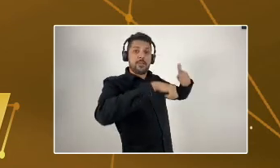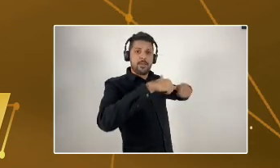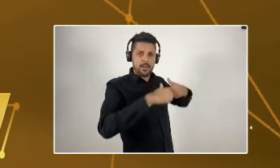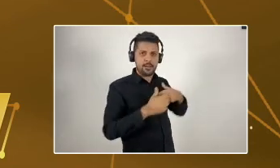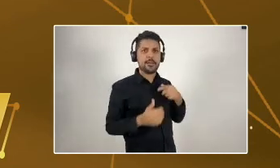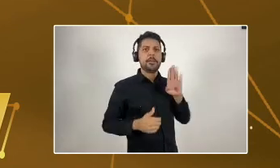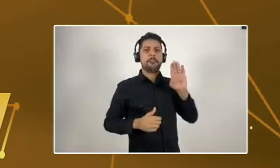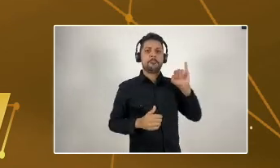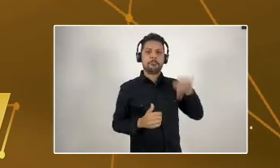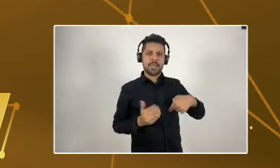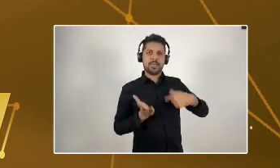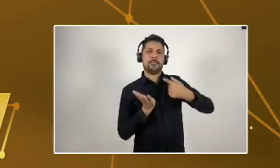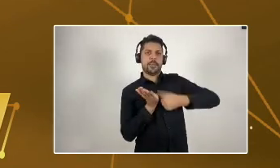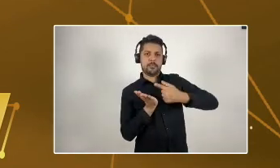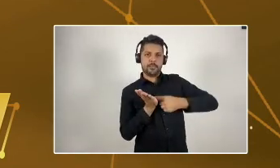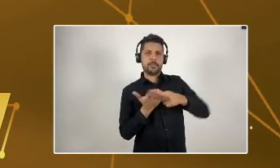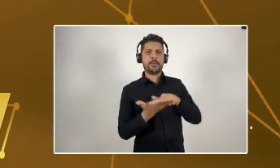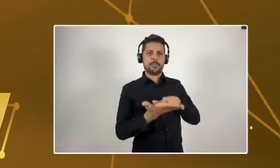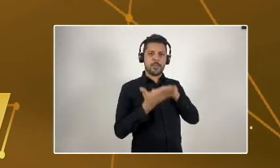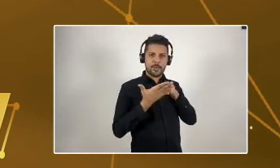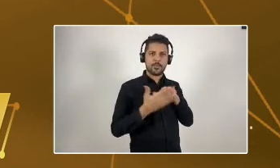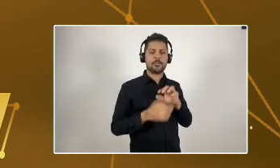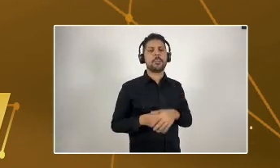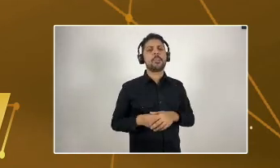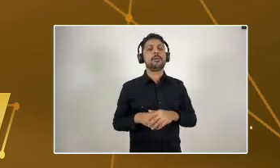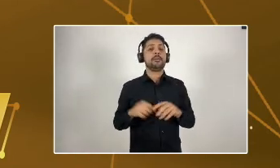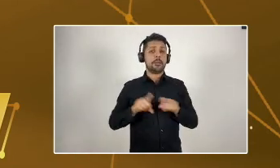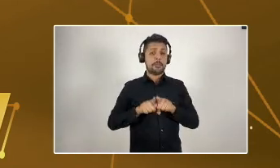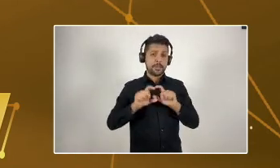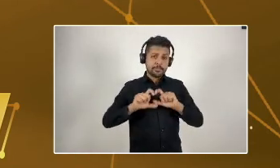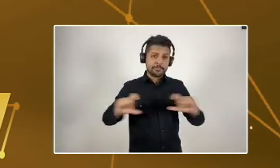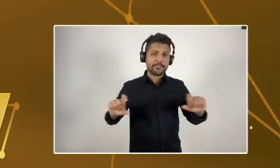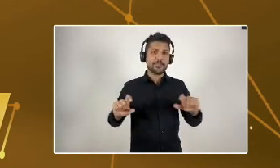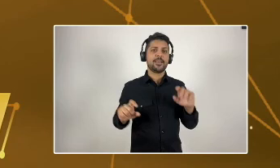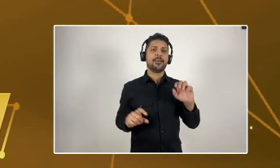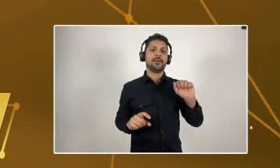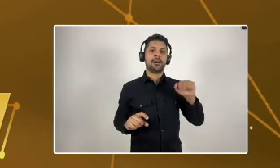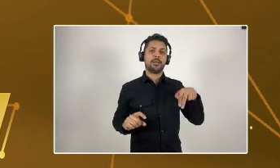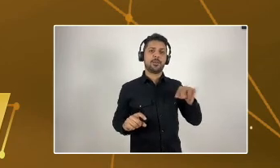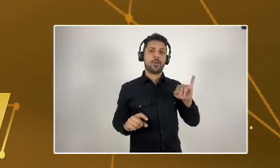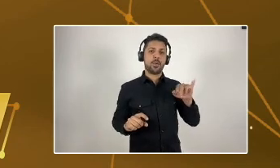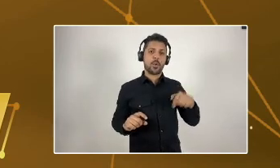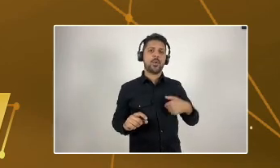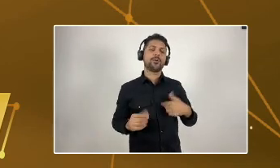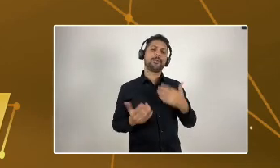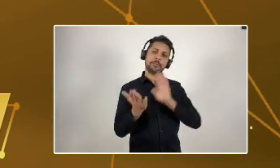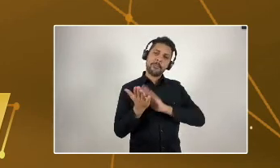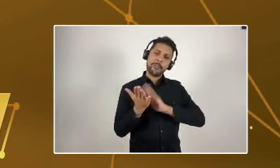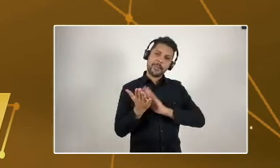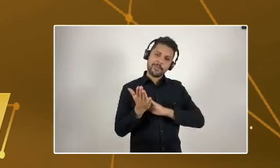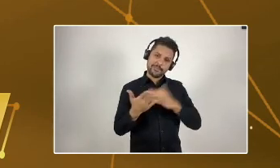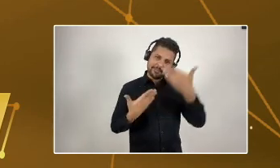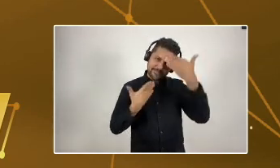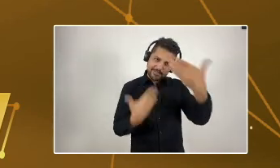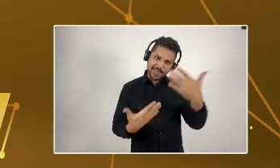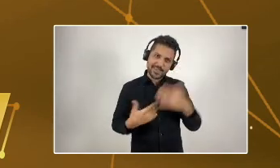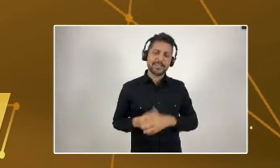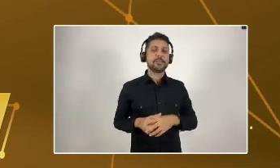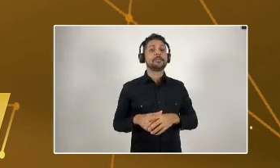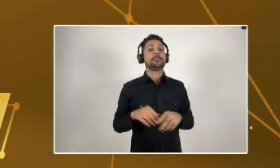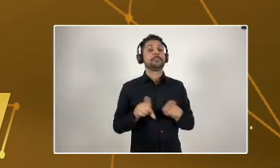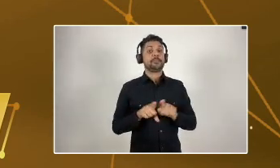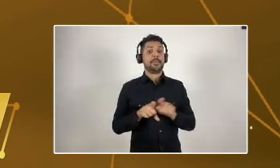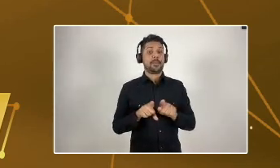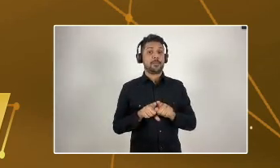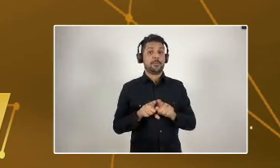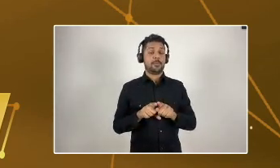Antônio Carlos elogiando aqui, obrigada. Carolina Os dados GEL, literalmente